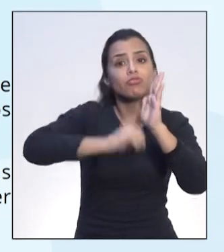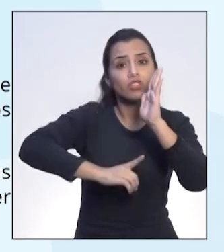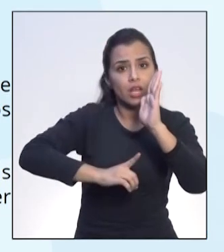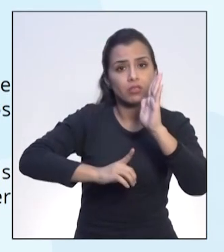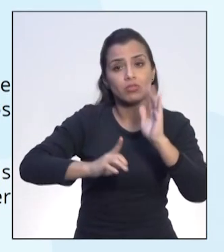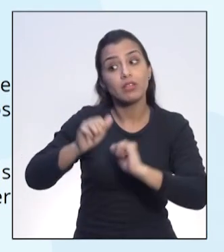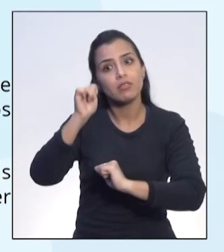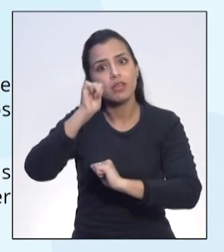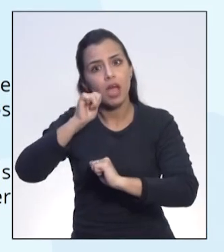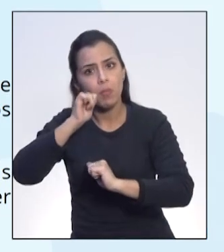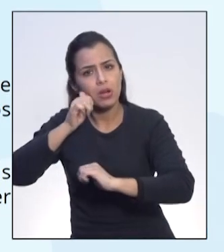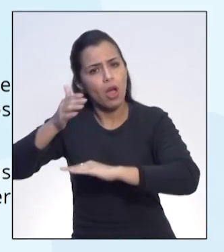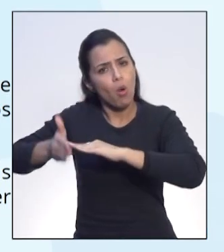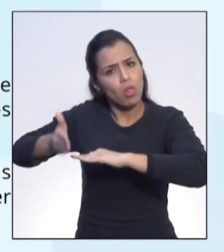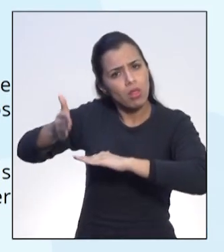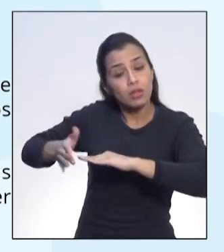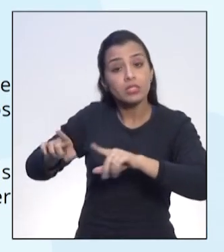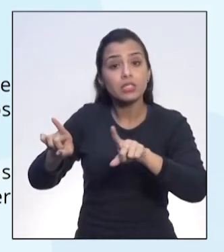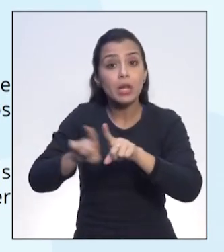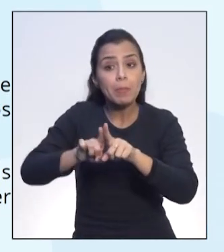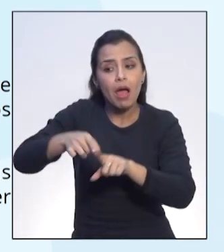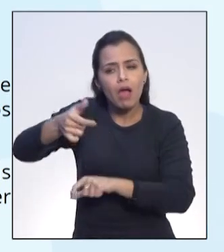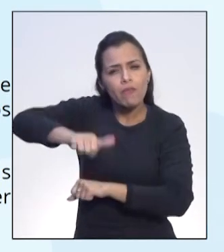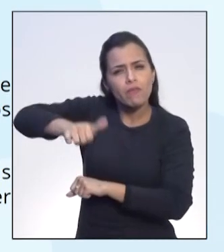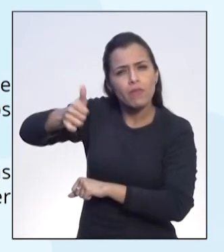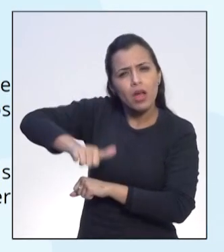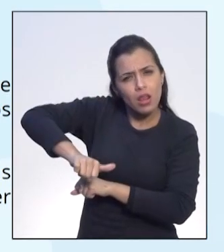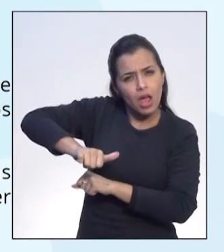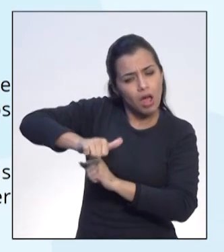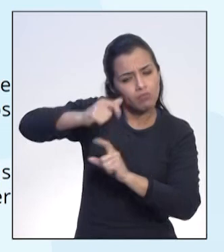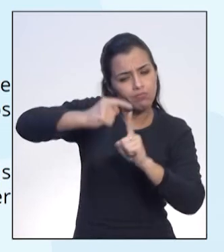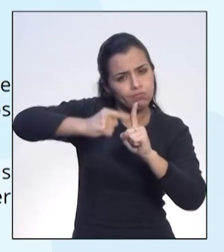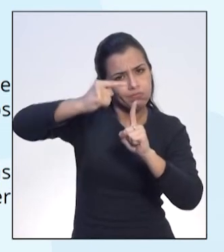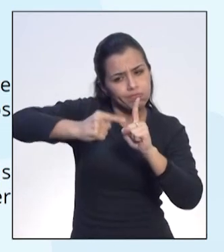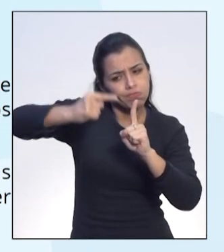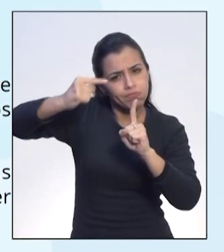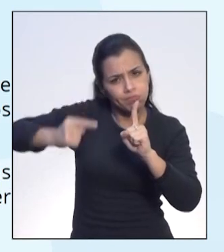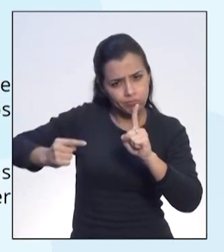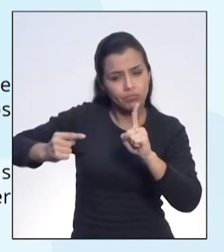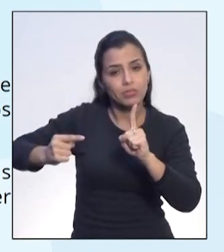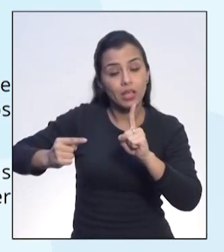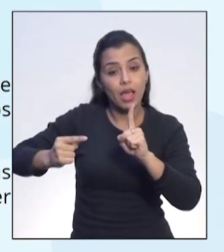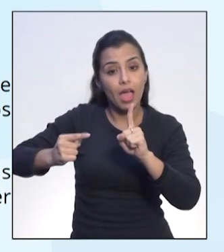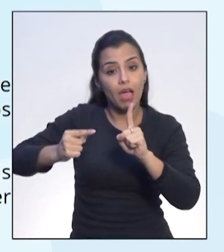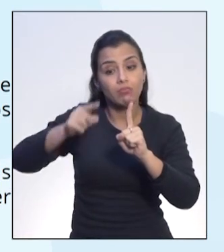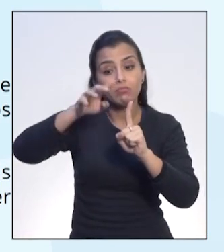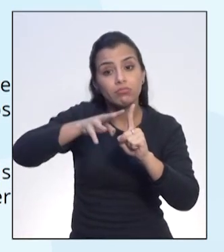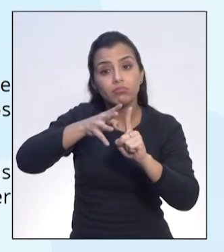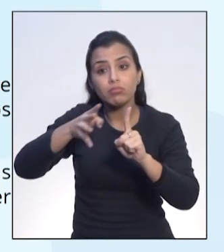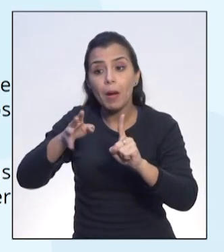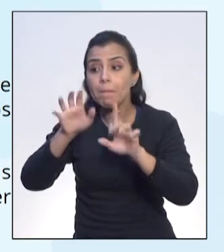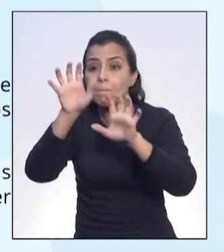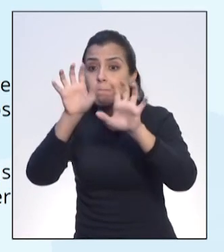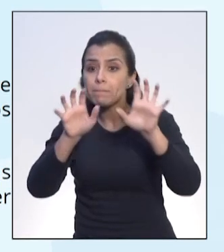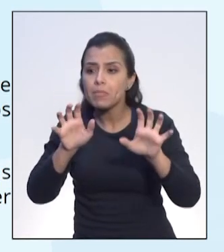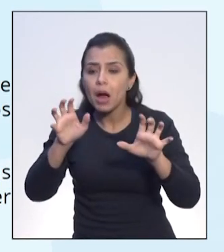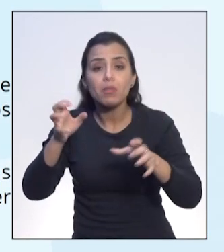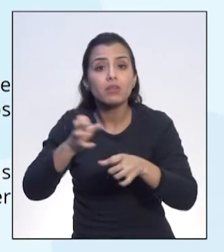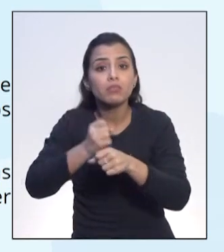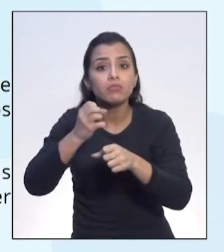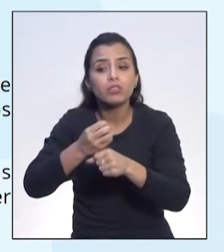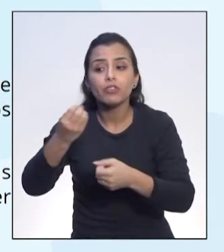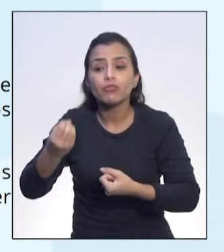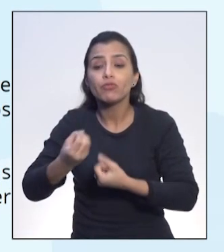na contemporaneidade, analisar estatisticamente, com gráficos, mapas, dados,